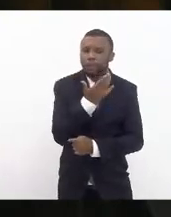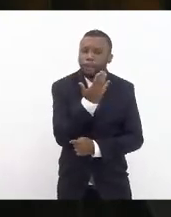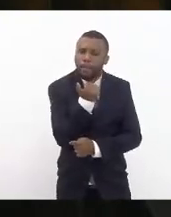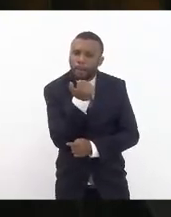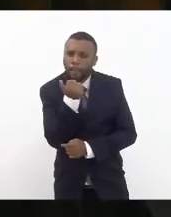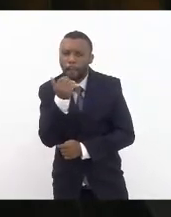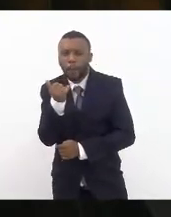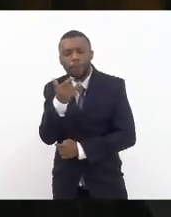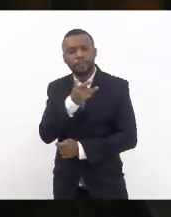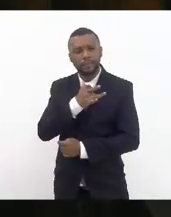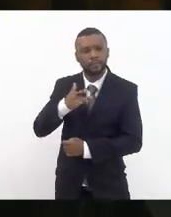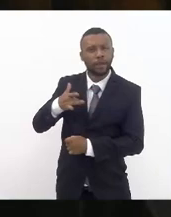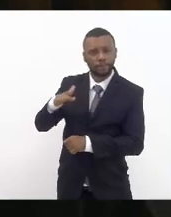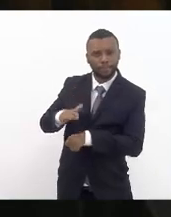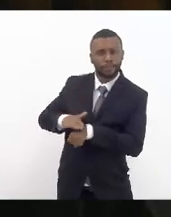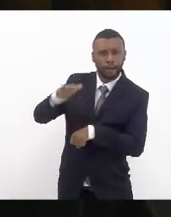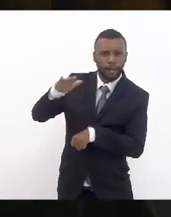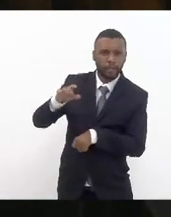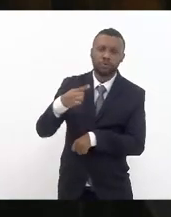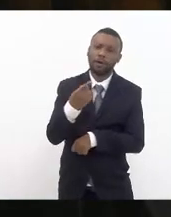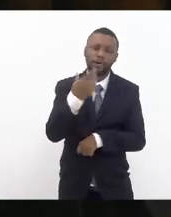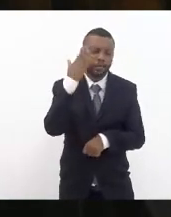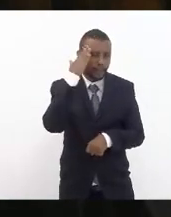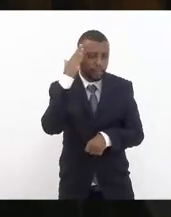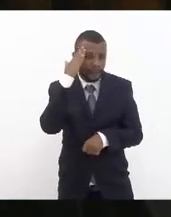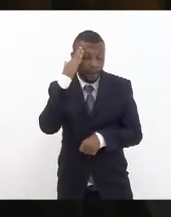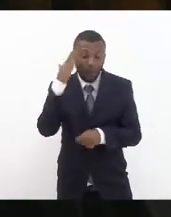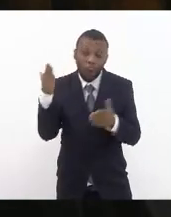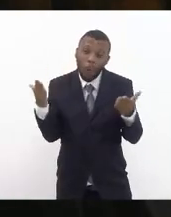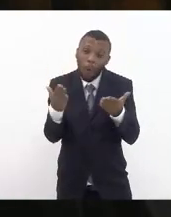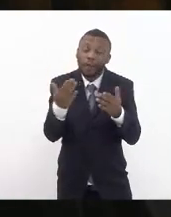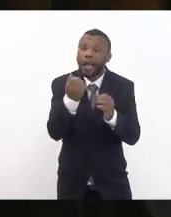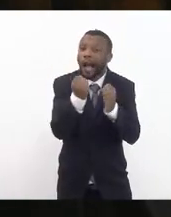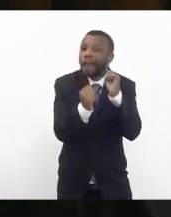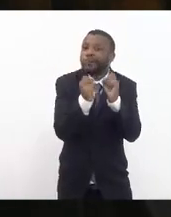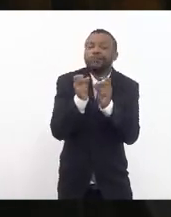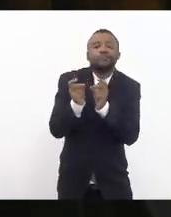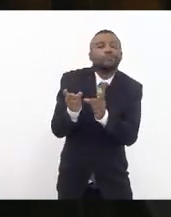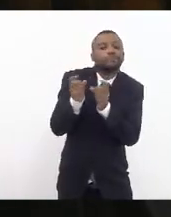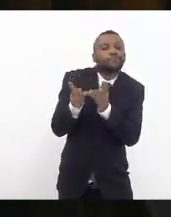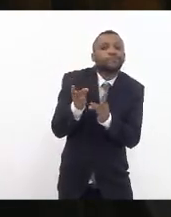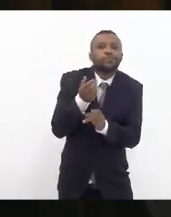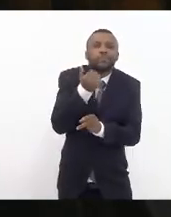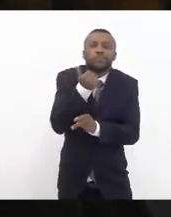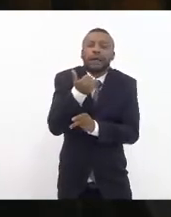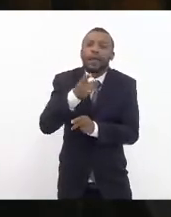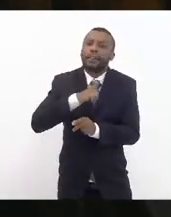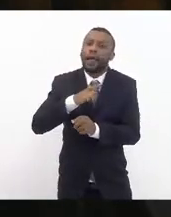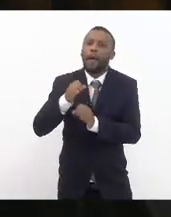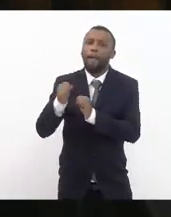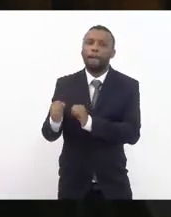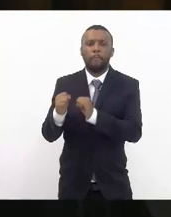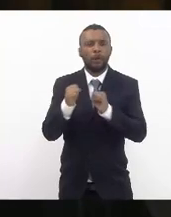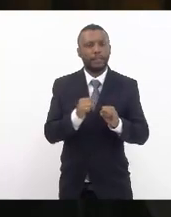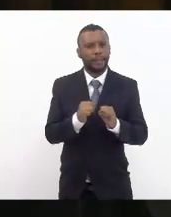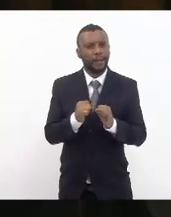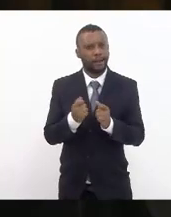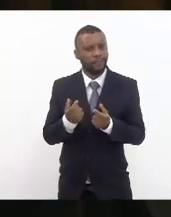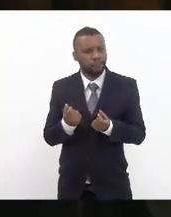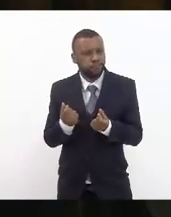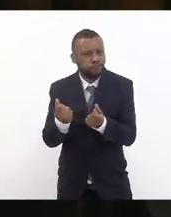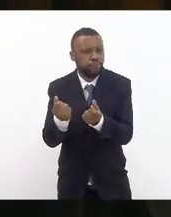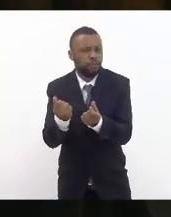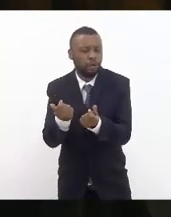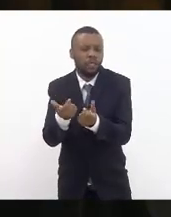Nós sabemos que hoje a indústria alimentícia ela é muito poderosa. E a maior parte dos produtos, dos